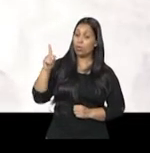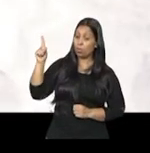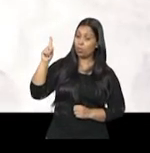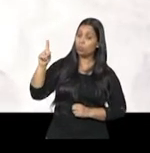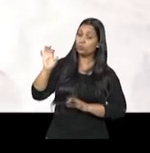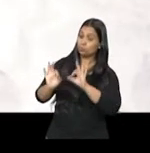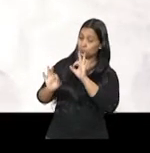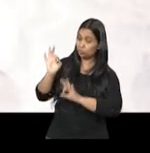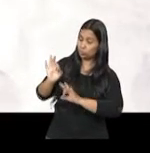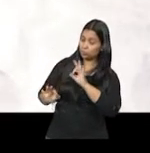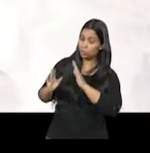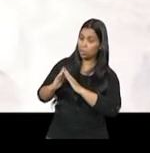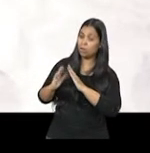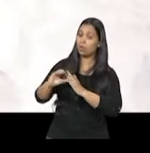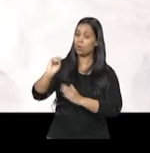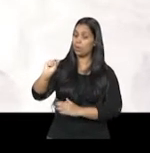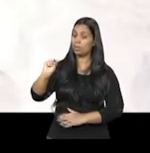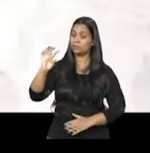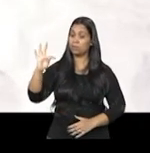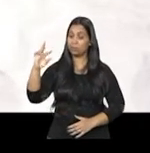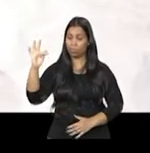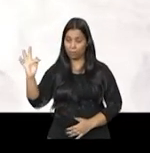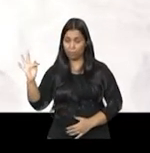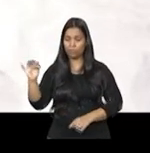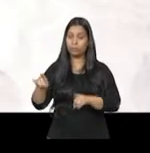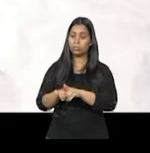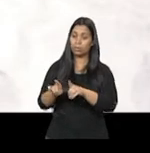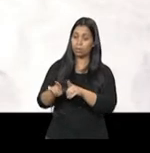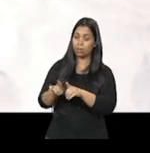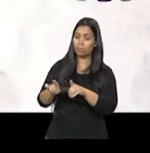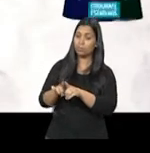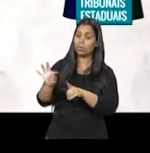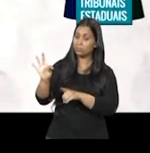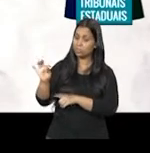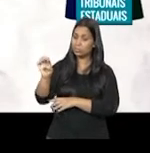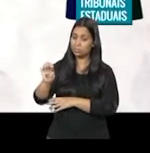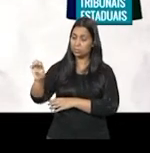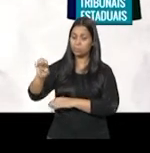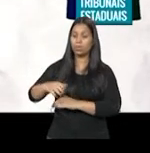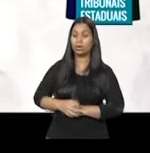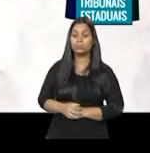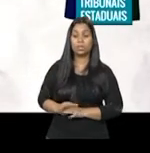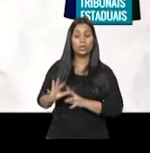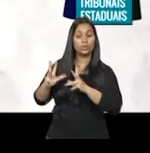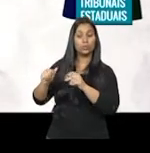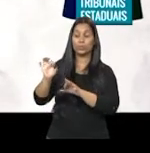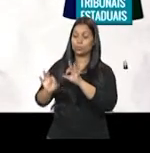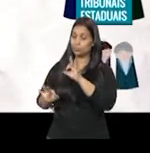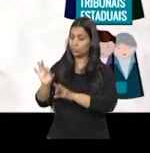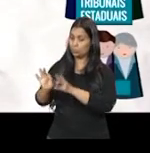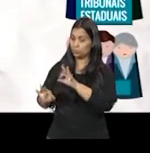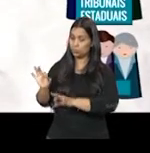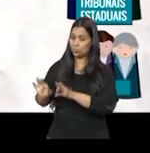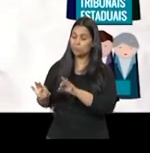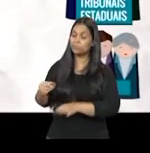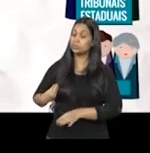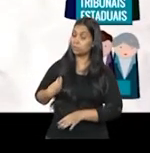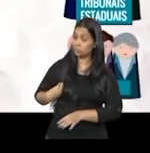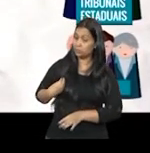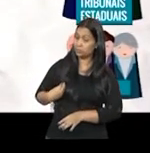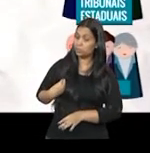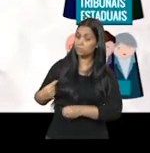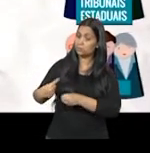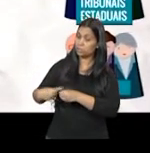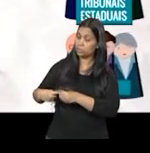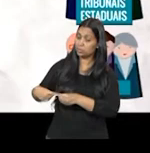Poder Judiciário é o Supremo Tribunal Federal, os tribunais estaduais e todos os juízes que